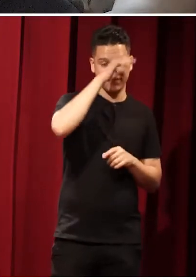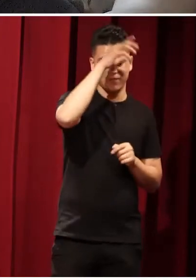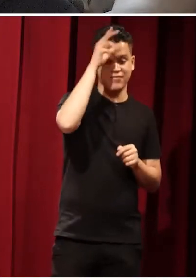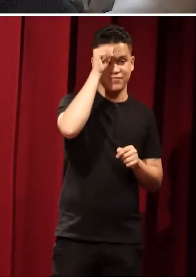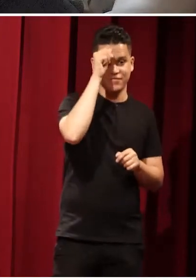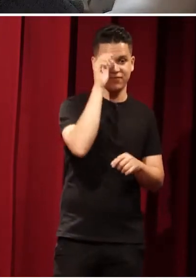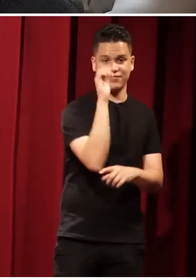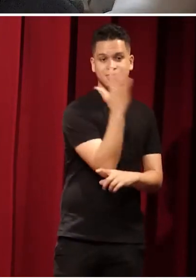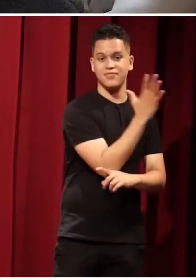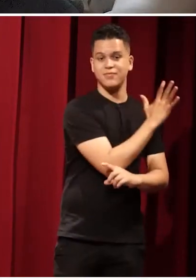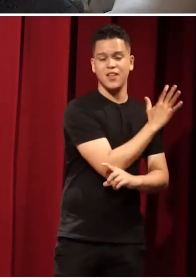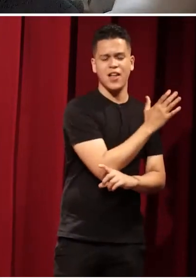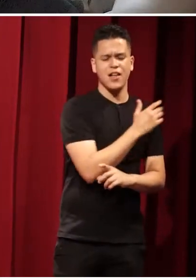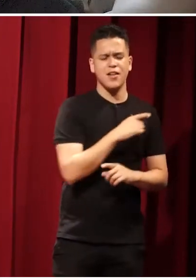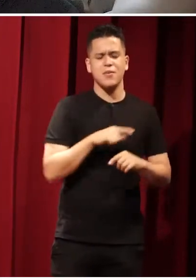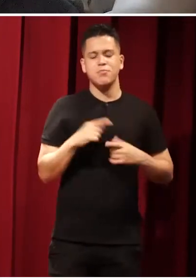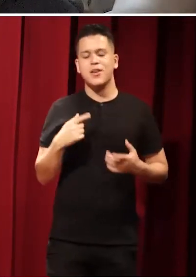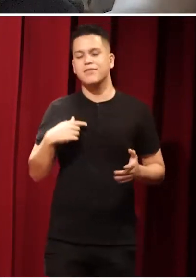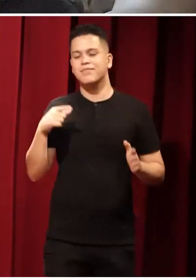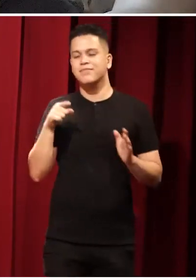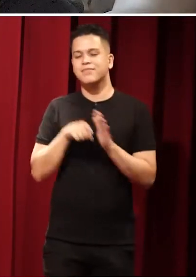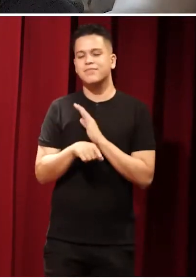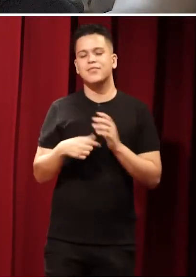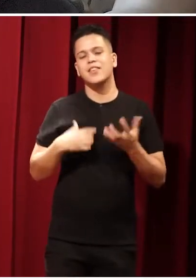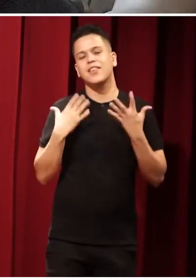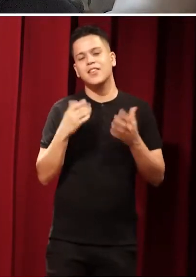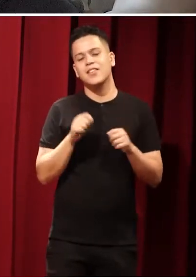A pergunta que eu te faço, que